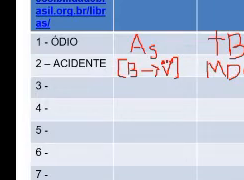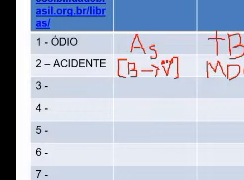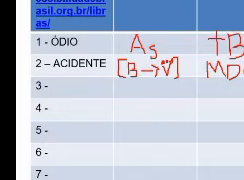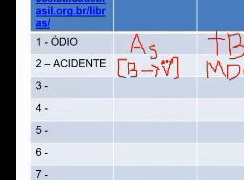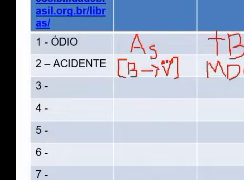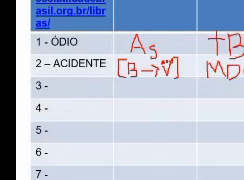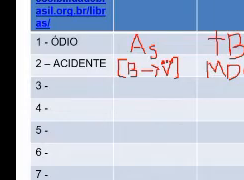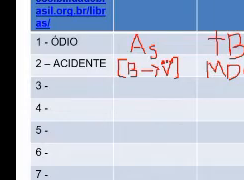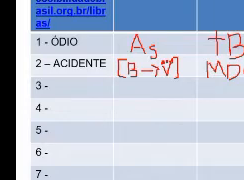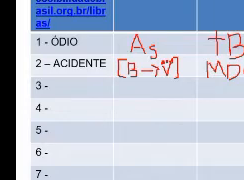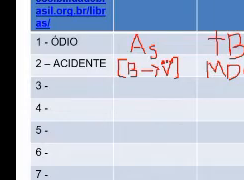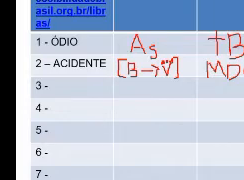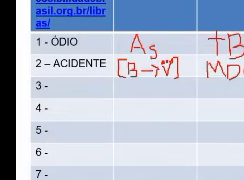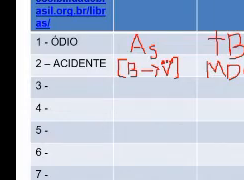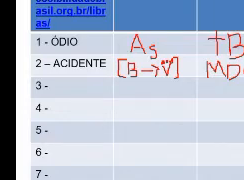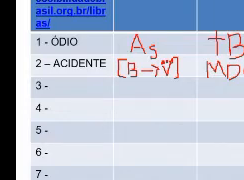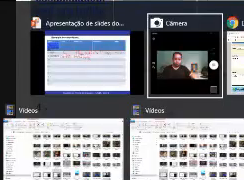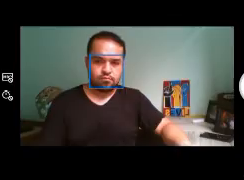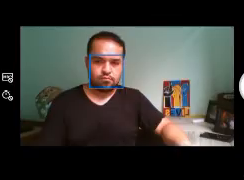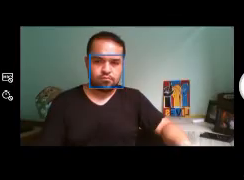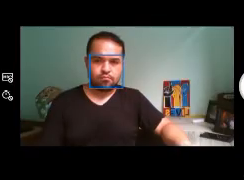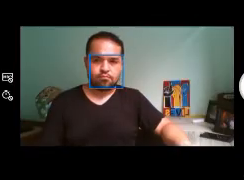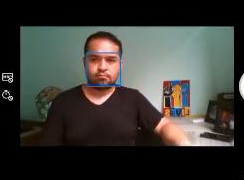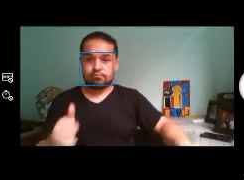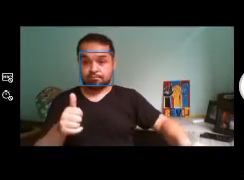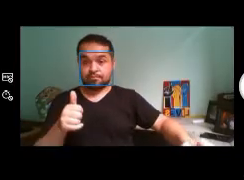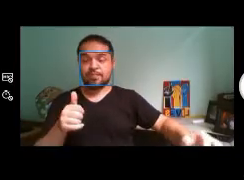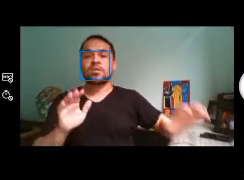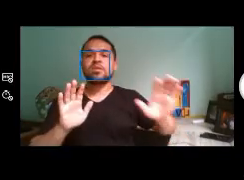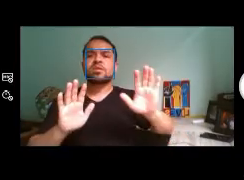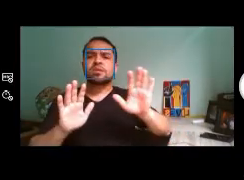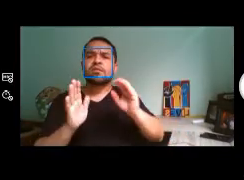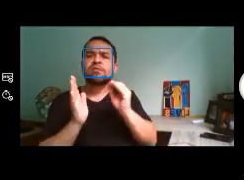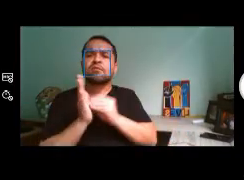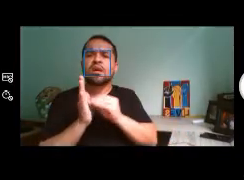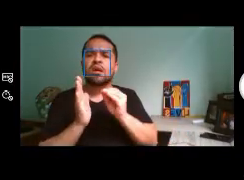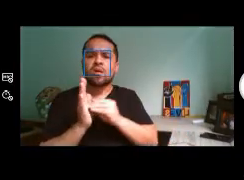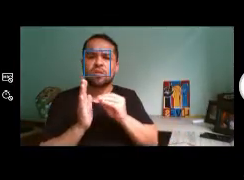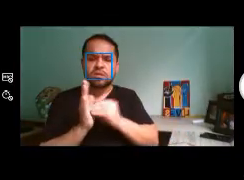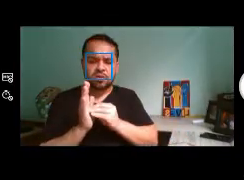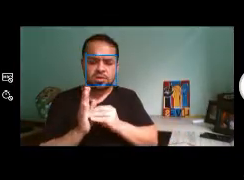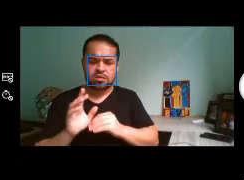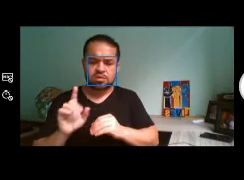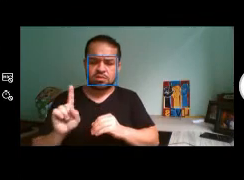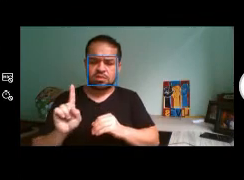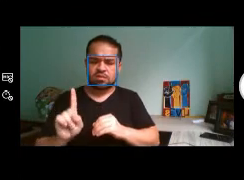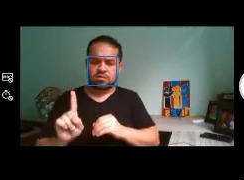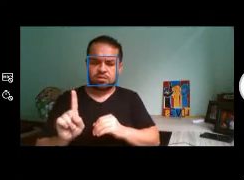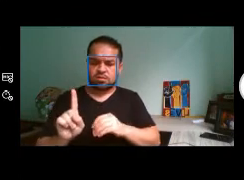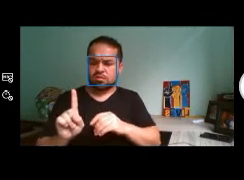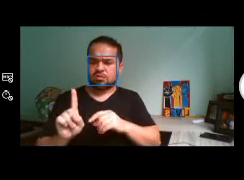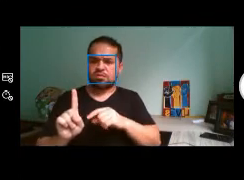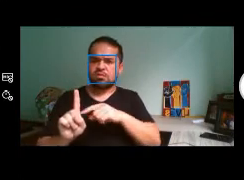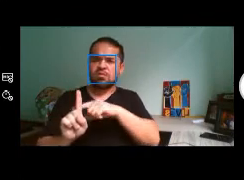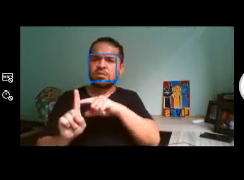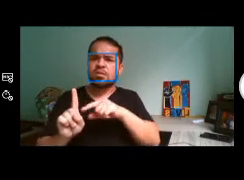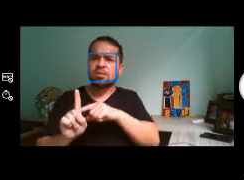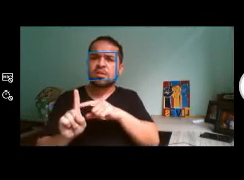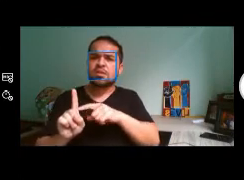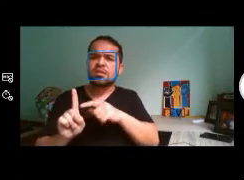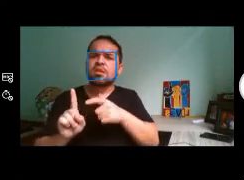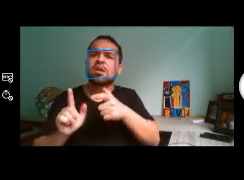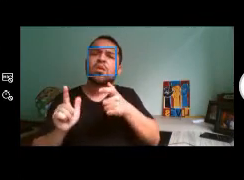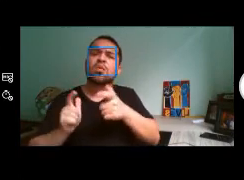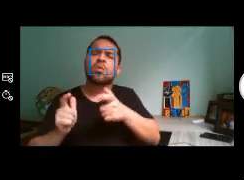KF. E a parte da mão que vai tocar ali é entre o dedo indicador e o médio, que é